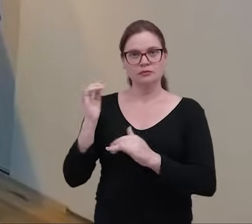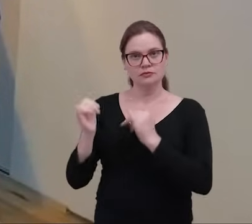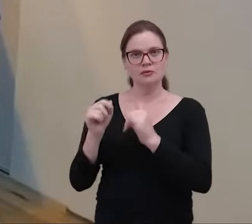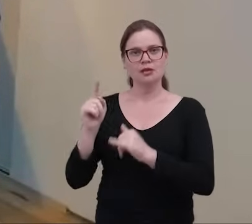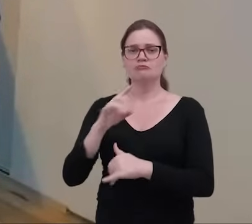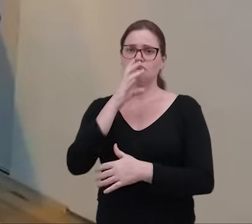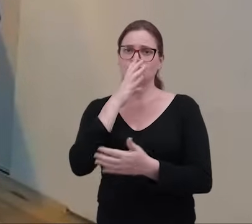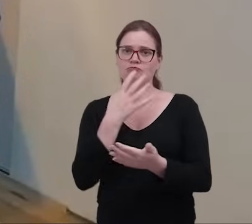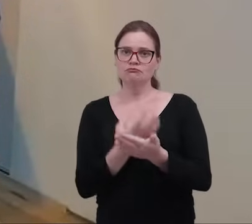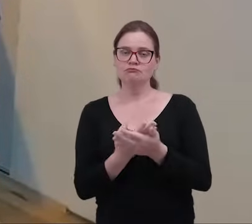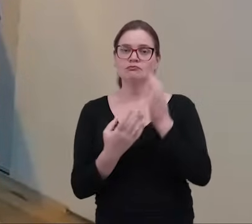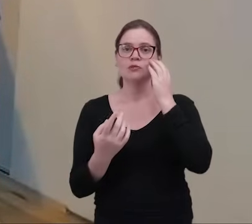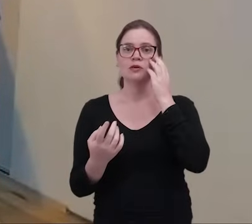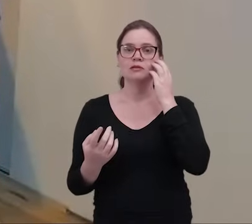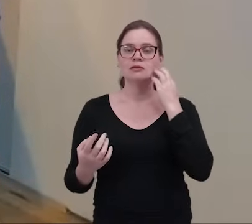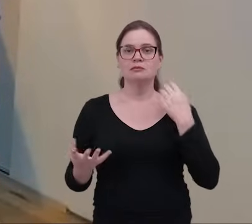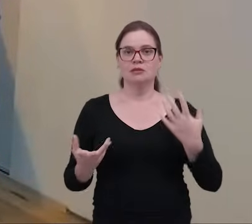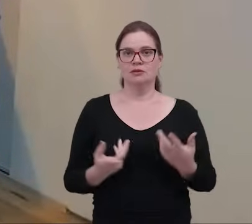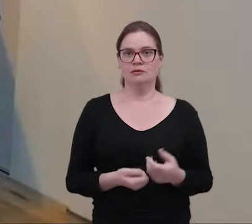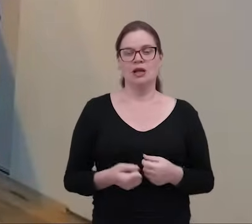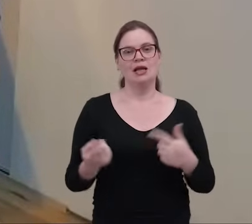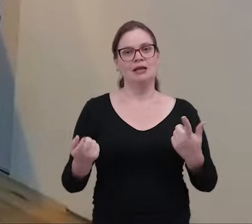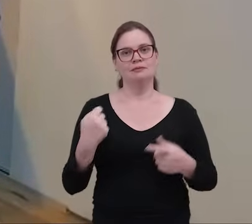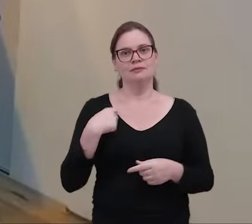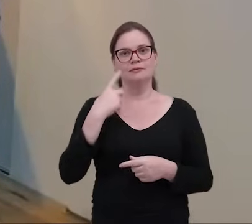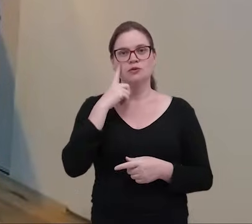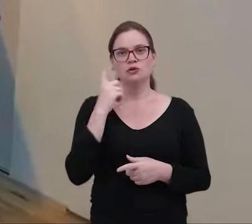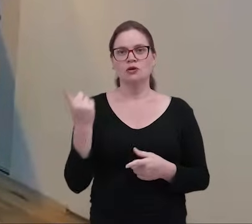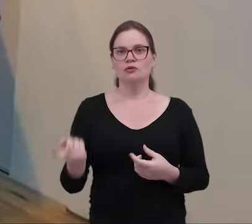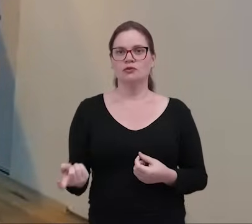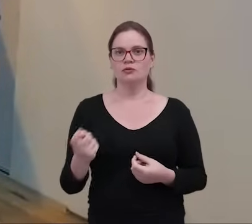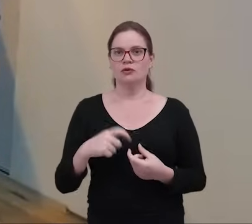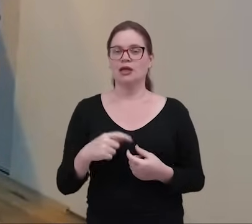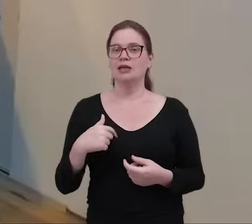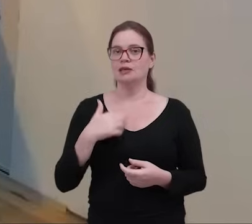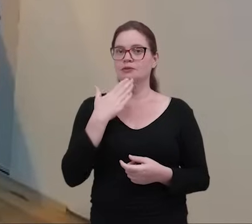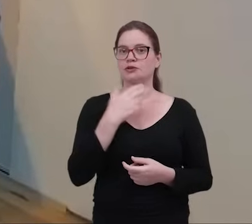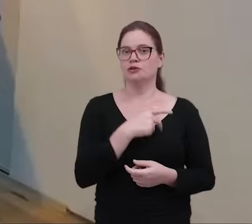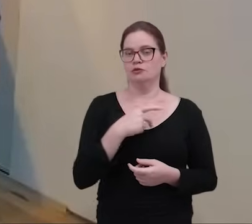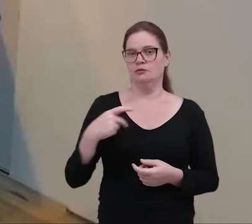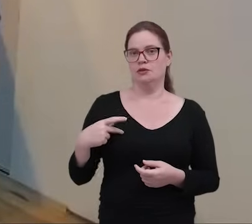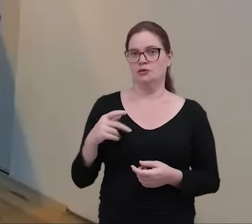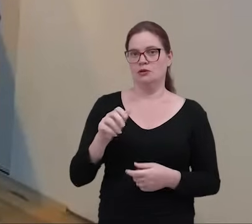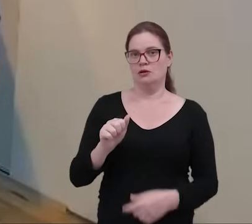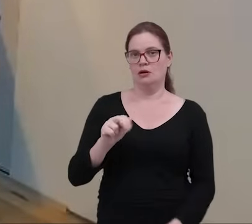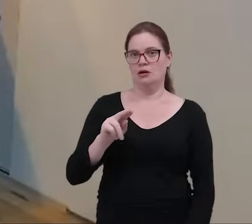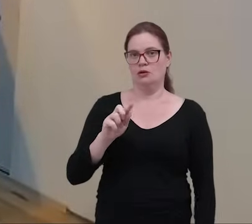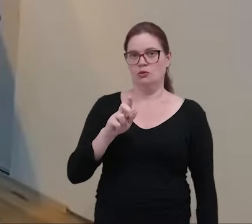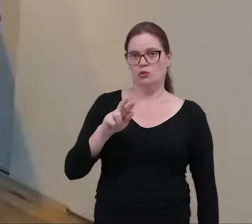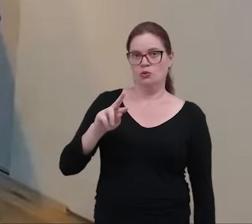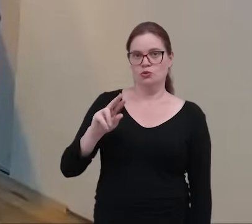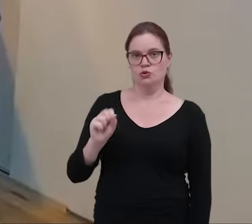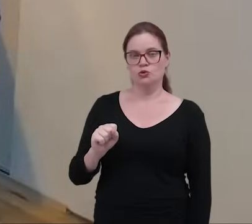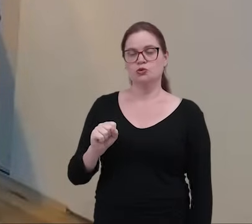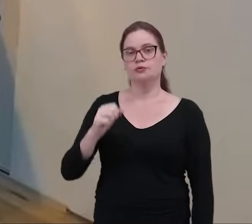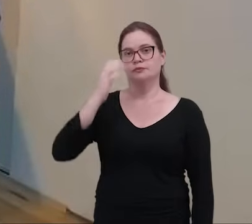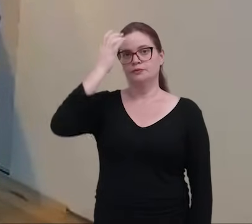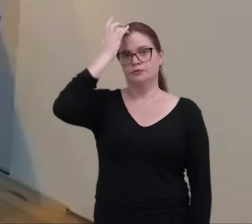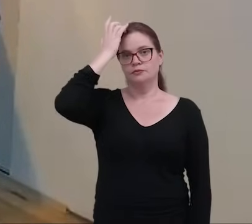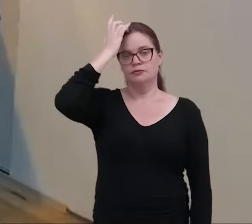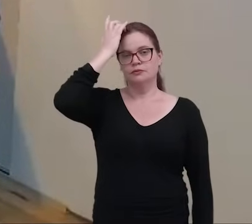obra e tal. E chegou o tempo dela voltar, e ela queria então voltar, e ela pediu o pastor Augusto Billy, que na época era pastor lá da